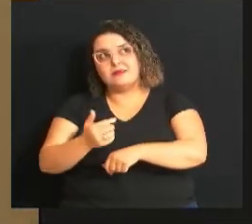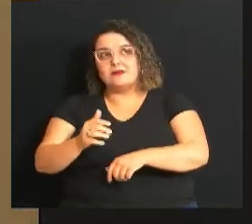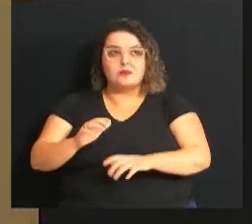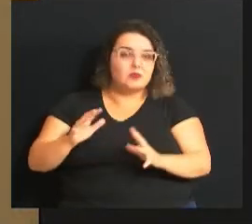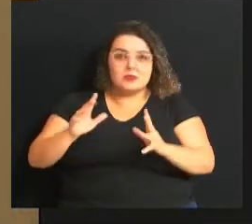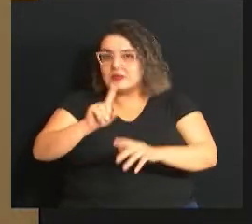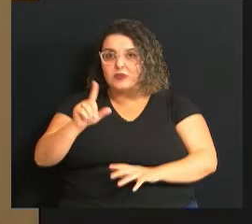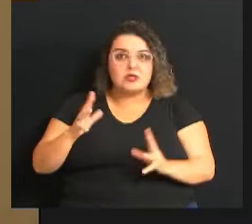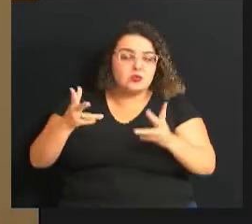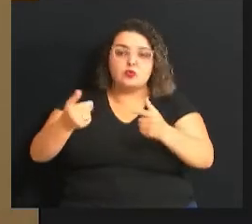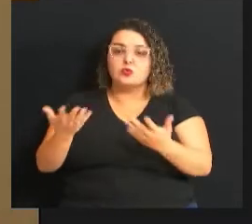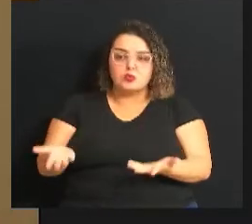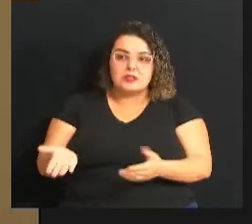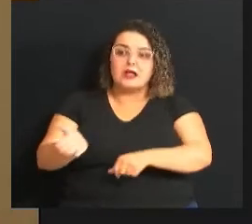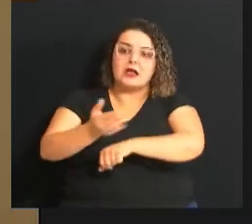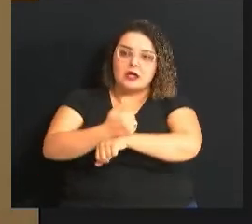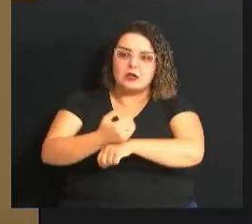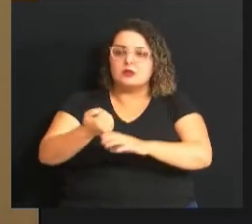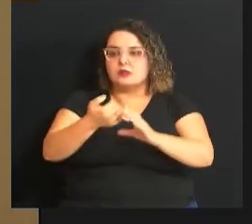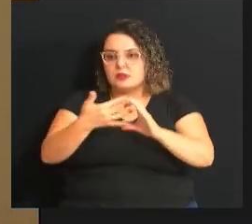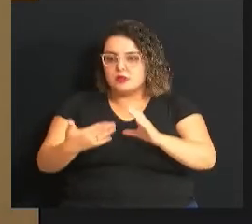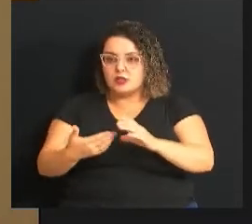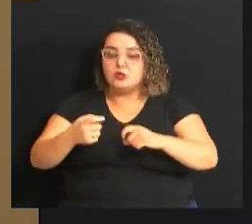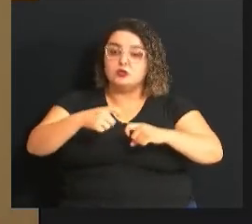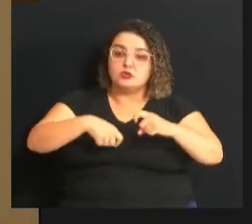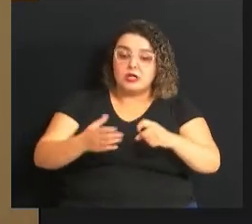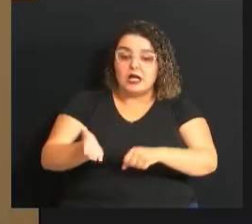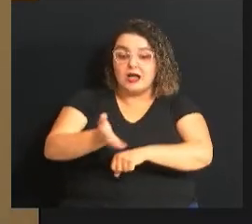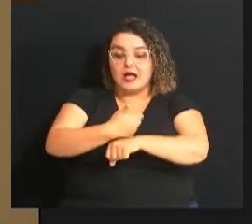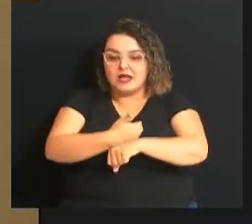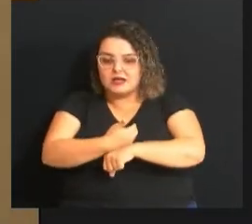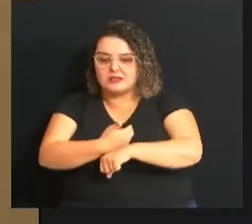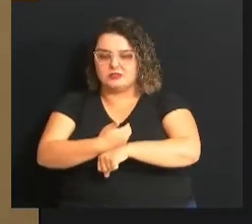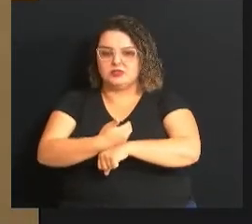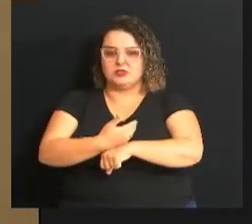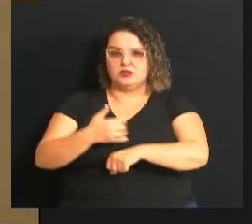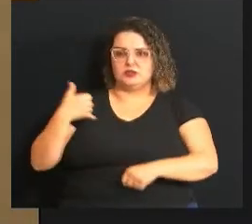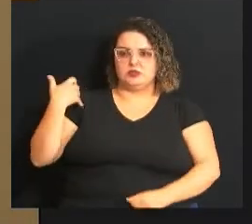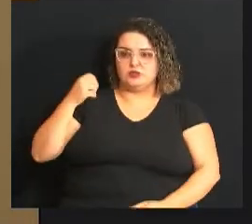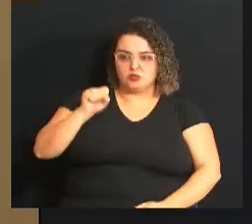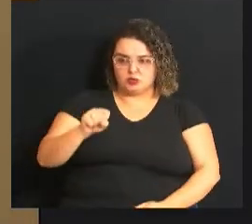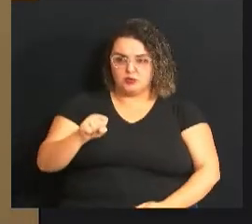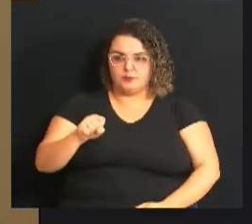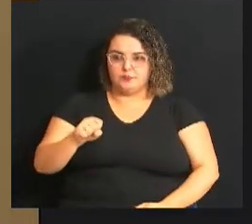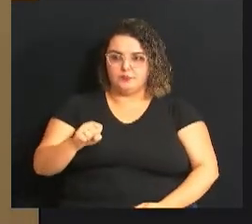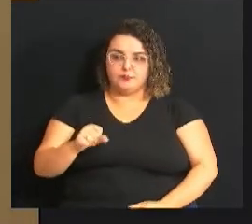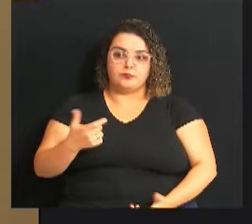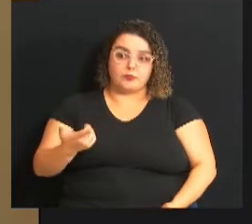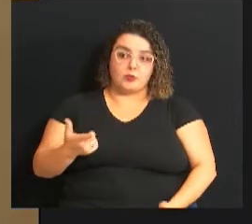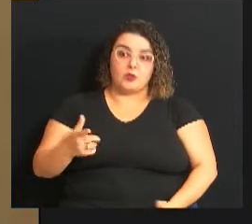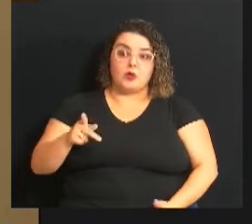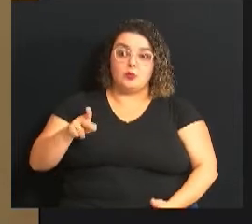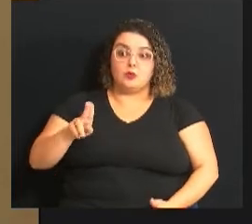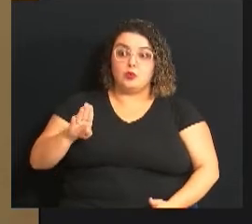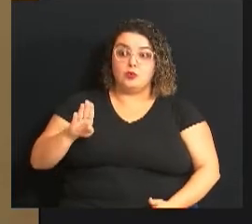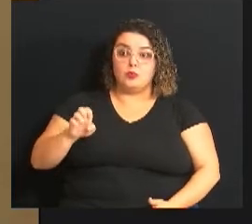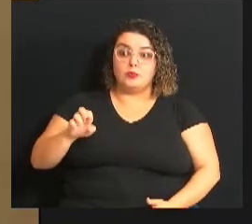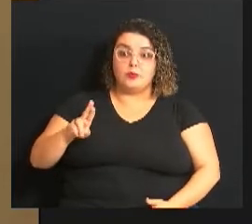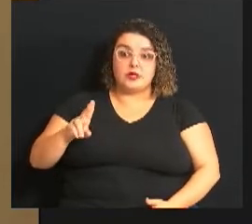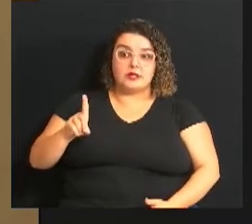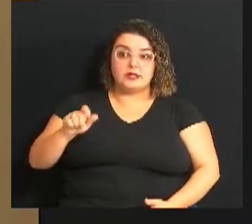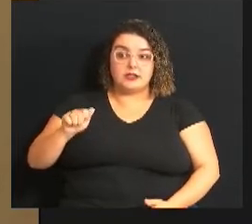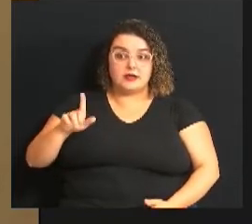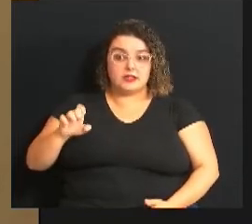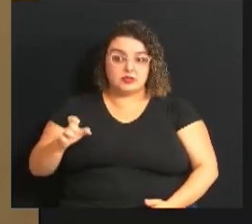o aparecimento dos caracteres sexuais antes dos 8 anos. Muitas delas acabam tendo a puberdade na idade que a gente chama no